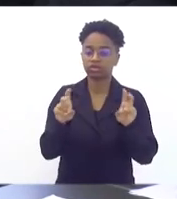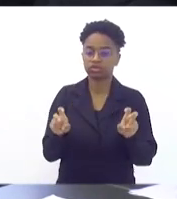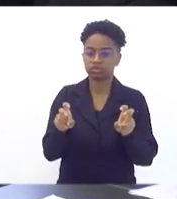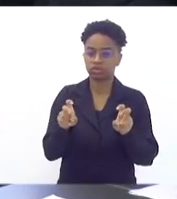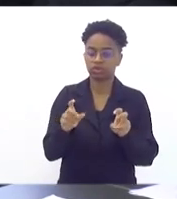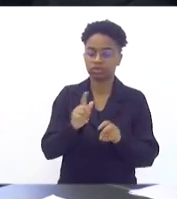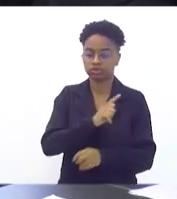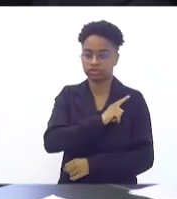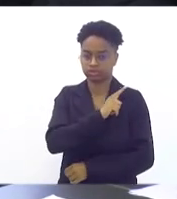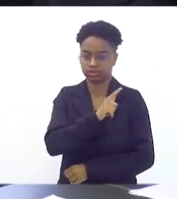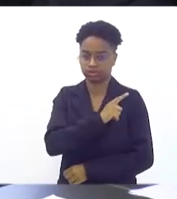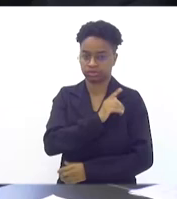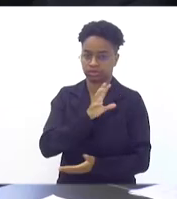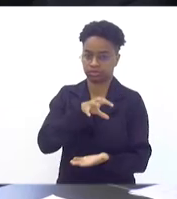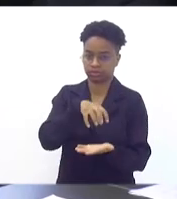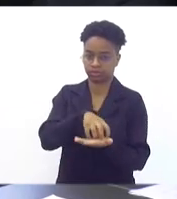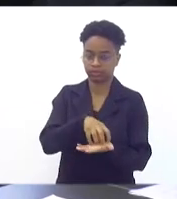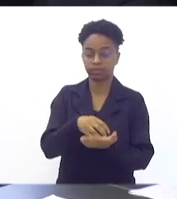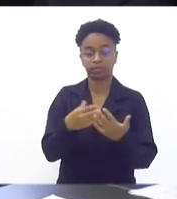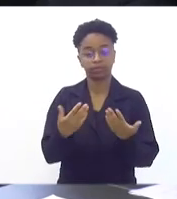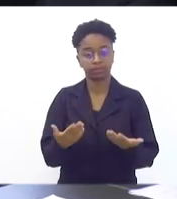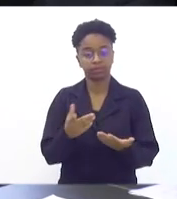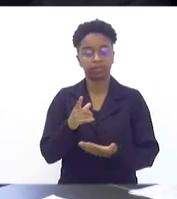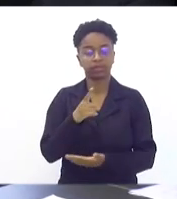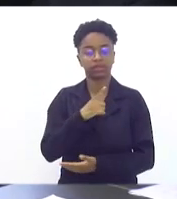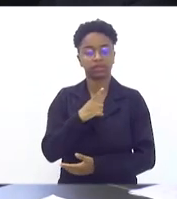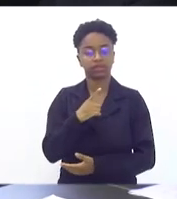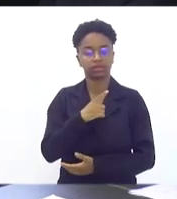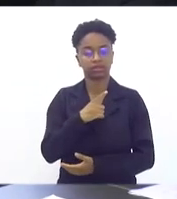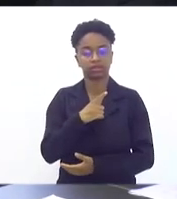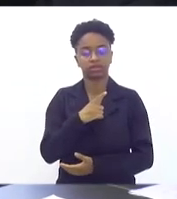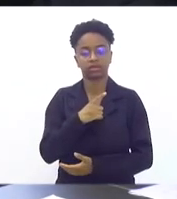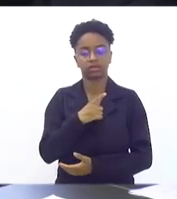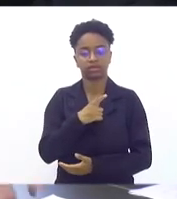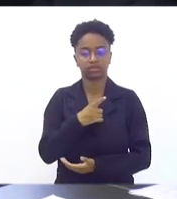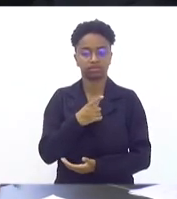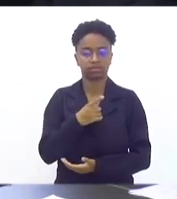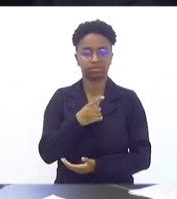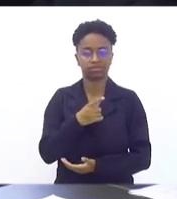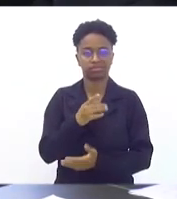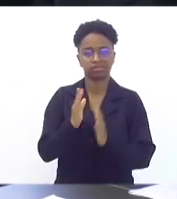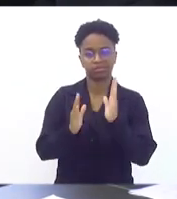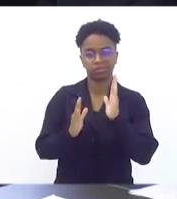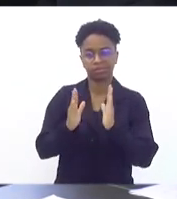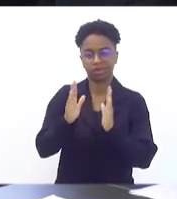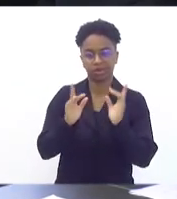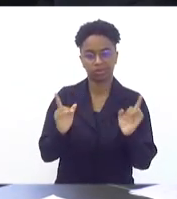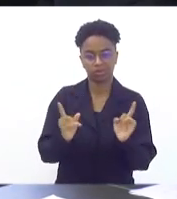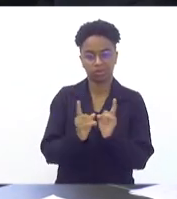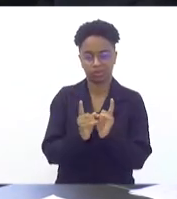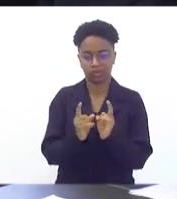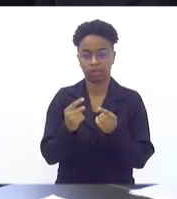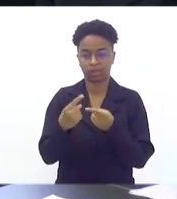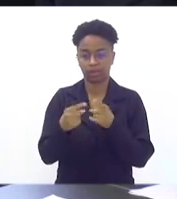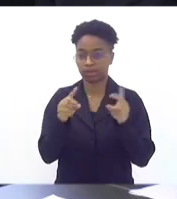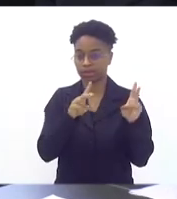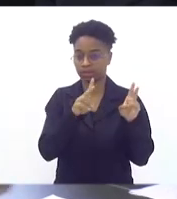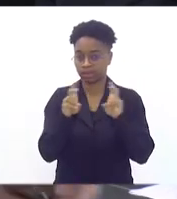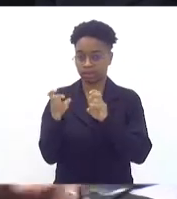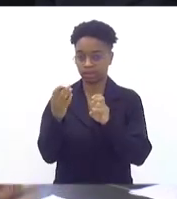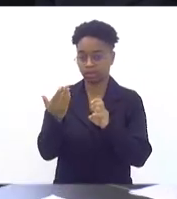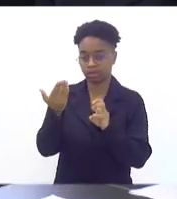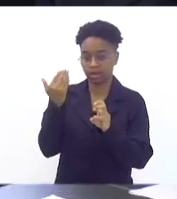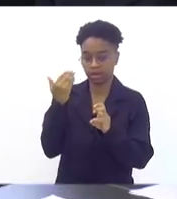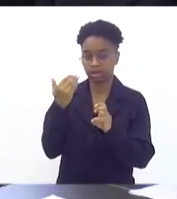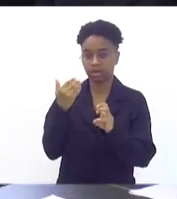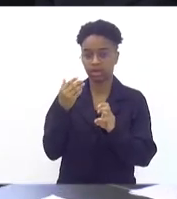à gestão da agência e aqui nós tivemos embora num tempo exigo porque o assunto anterior tomou